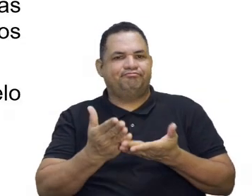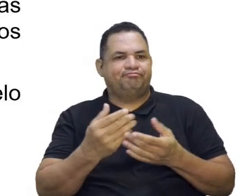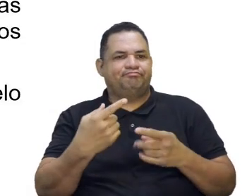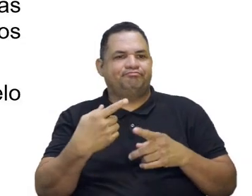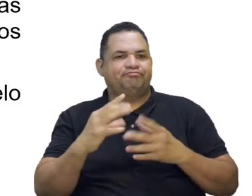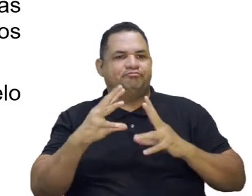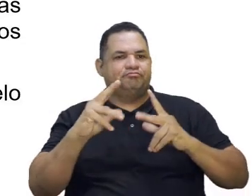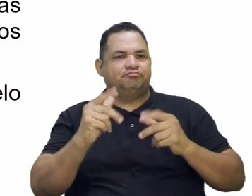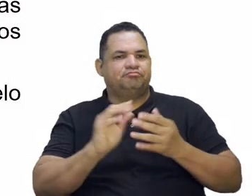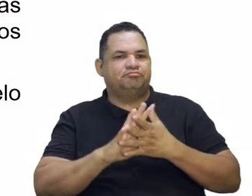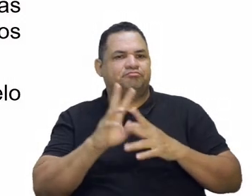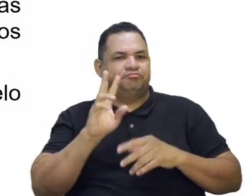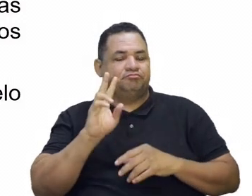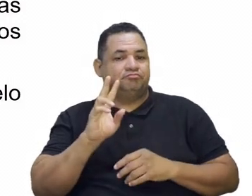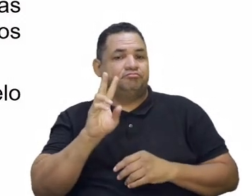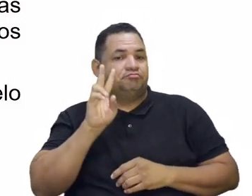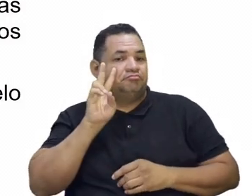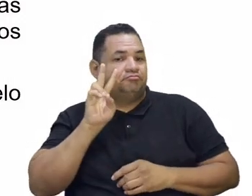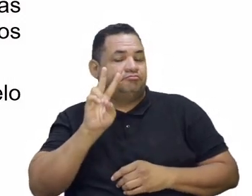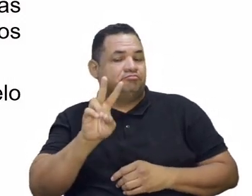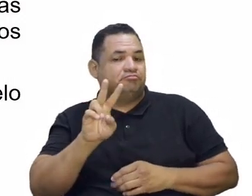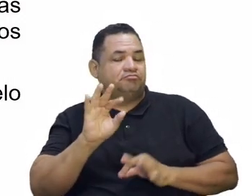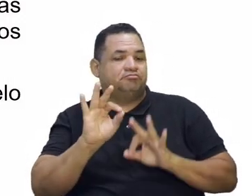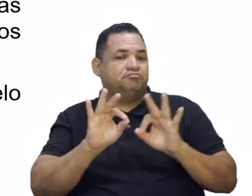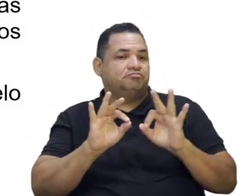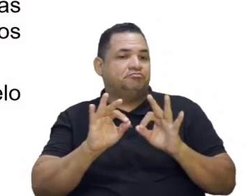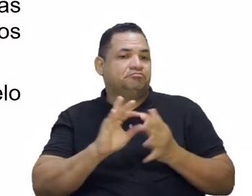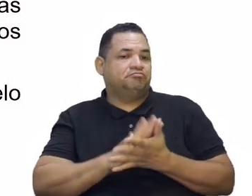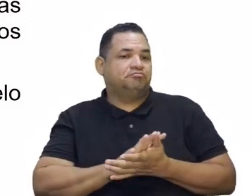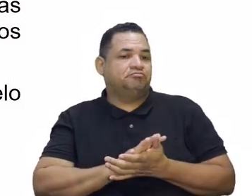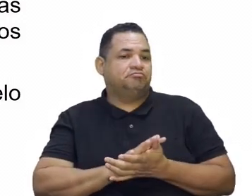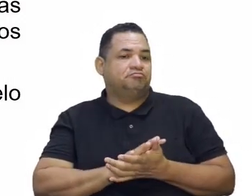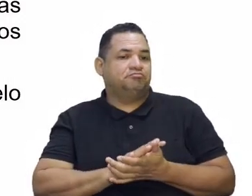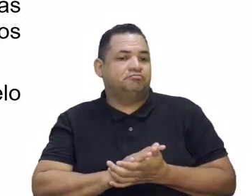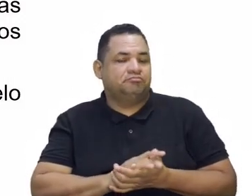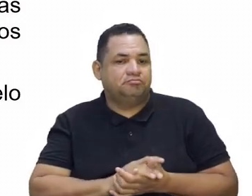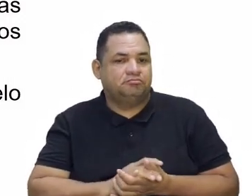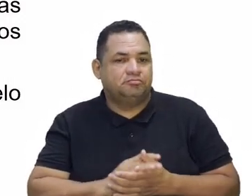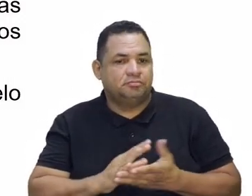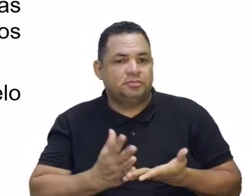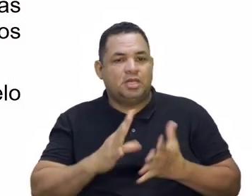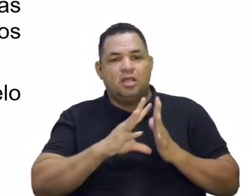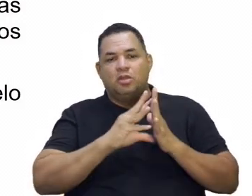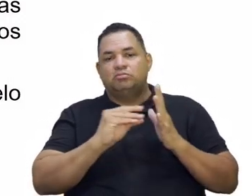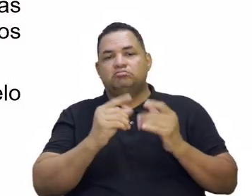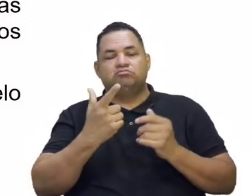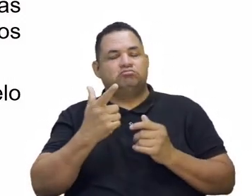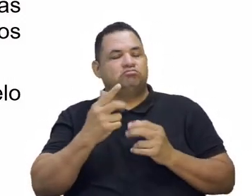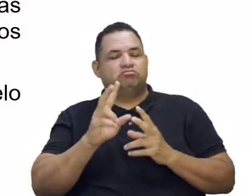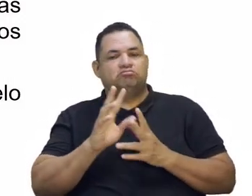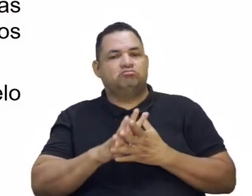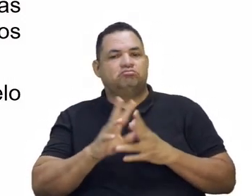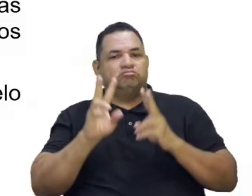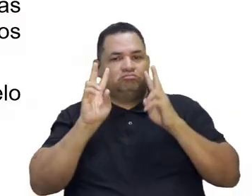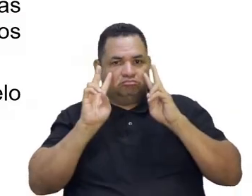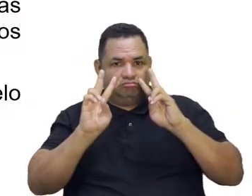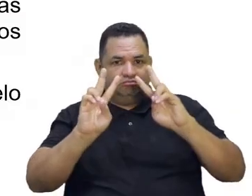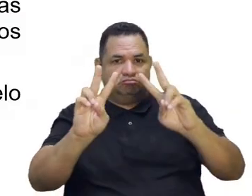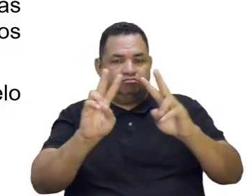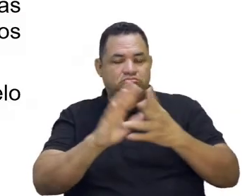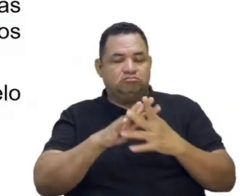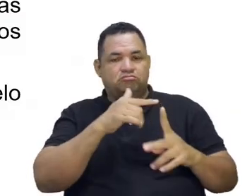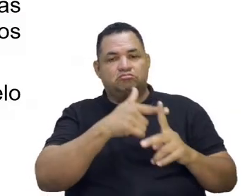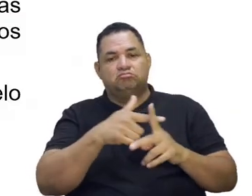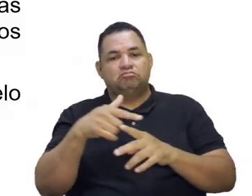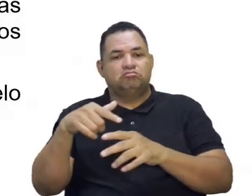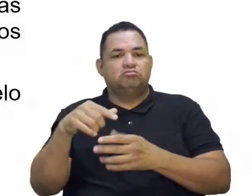dizendo que todos previam. E a gente está vendo que boa parte desses modelos não previu a presença de carga